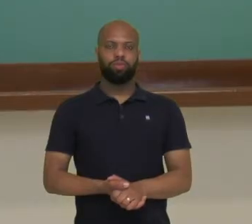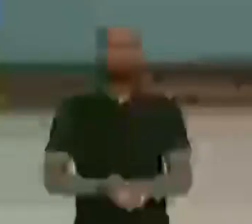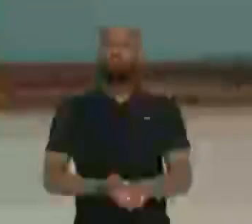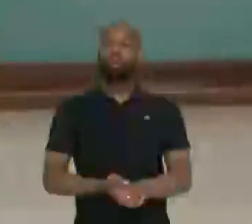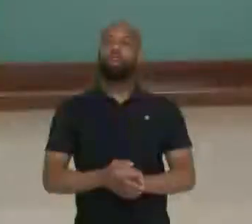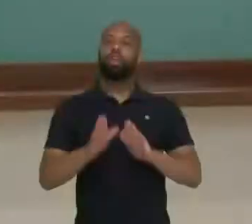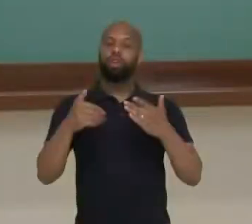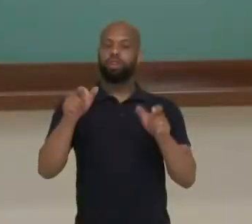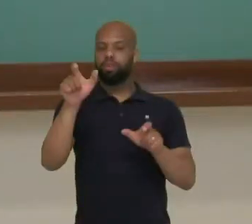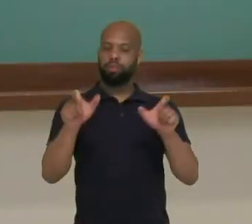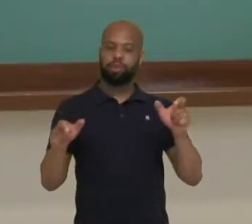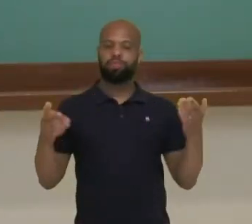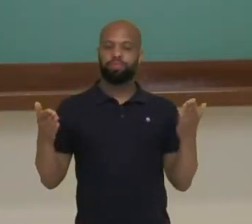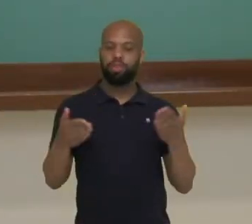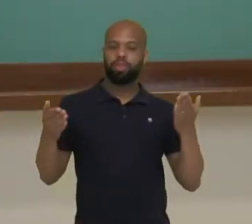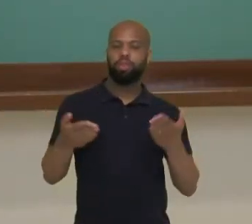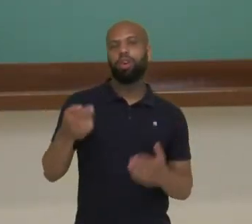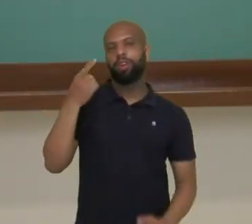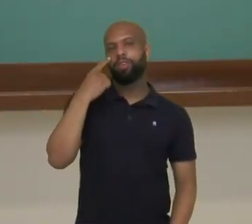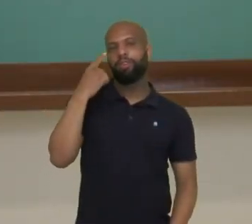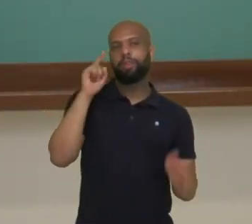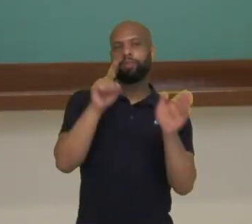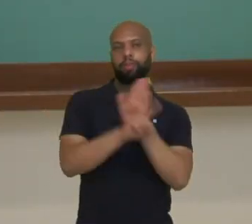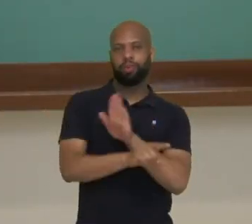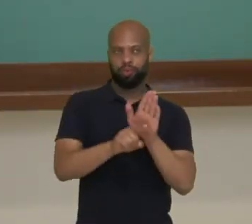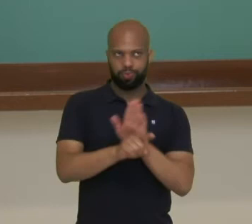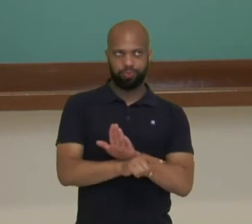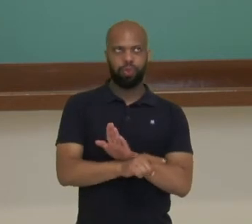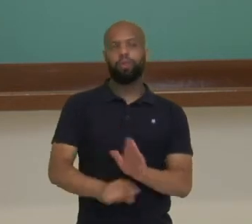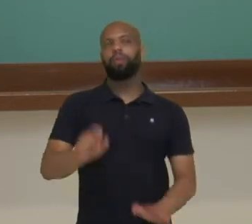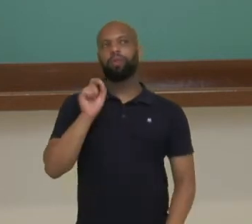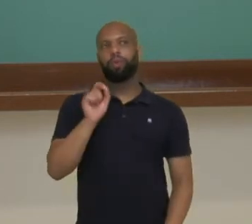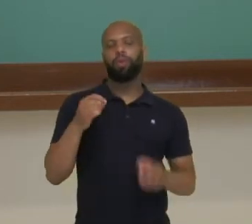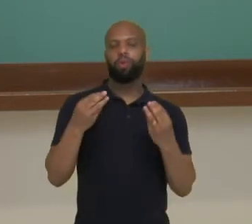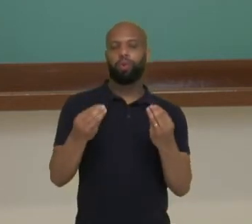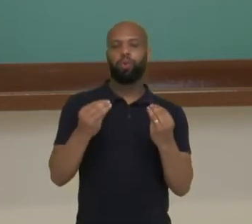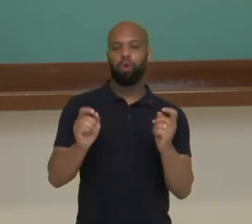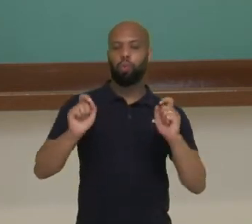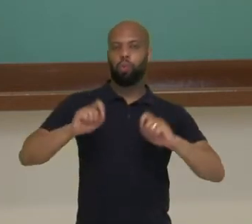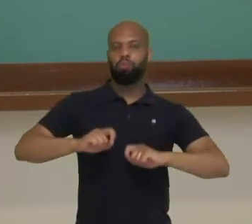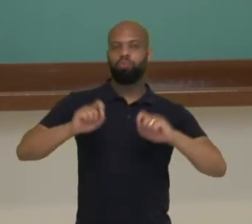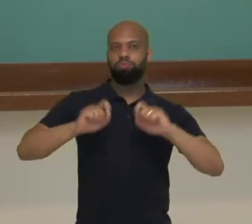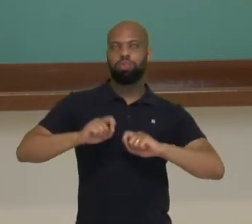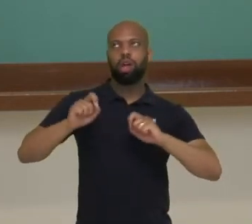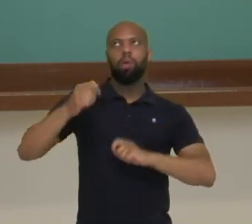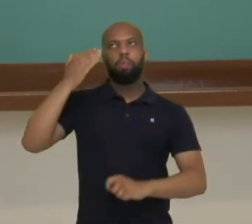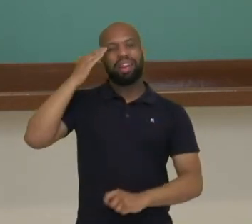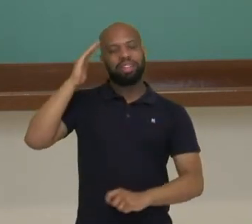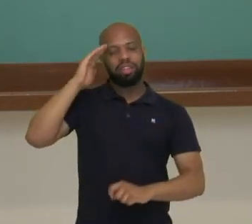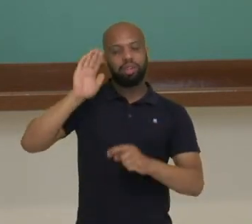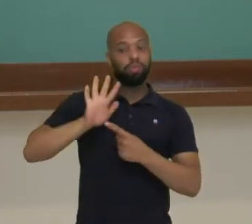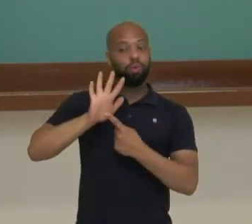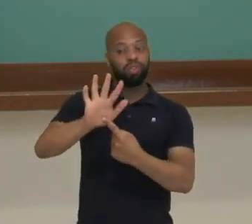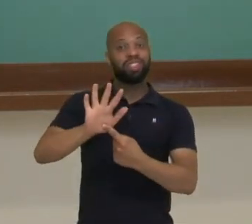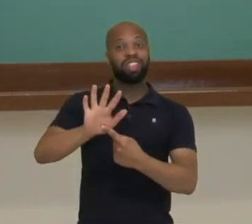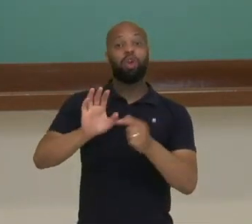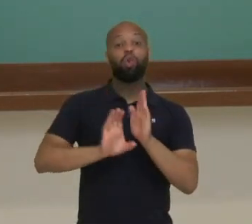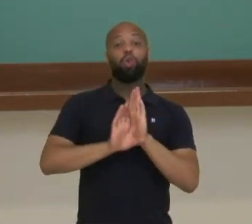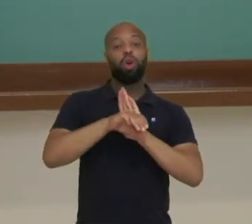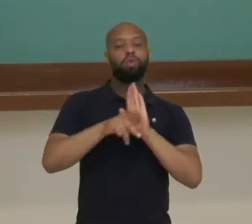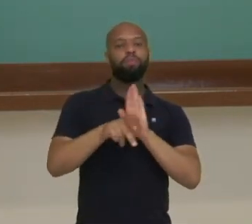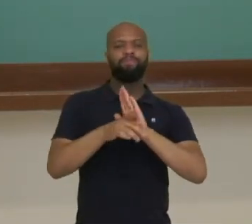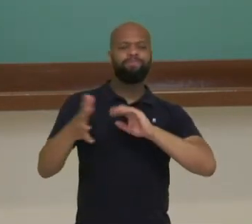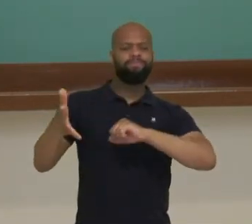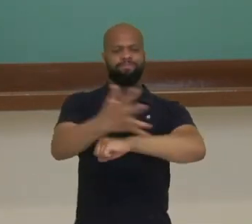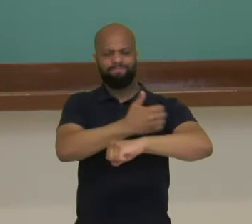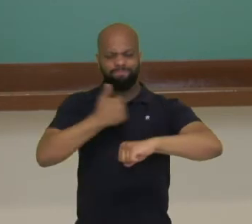Então, pessoal, vamos dar uma olhada nessa pergunta? A pergunta era a seguinte: como podemos definir o conceito de golpe? E a